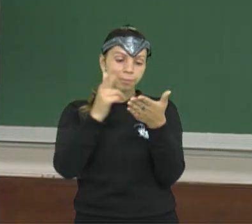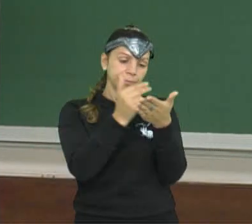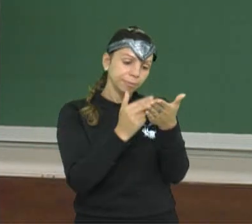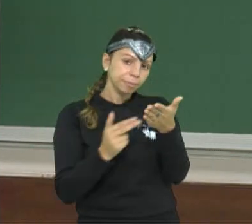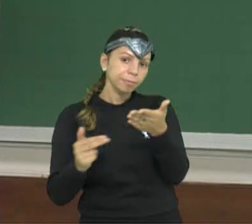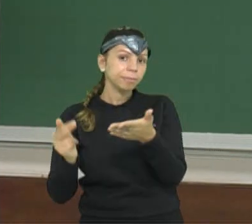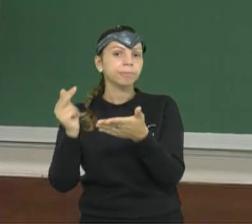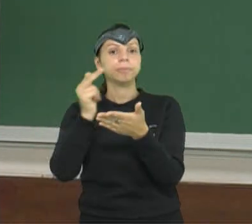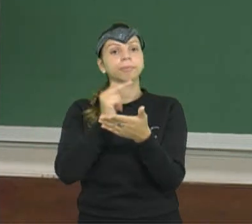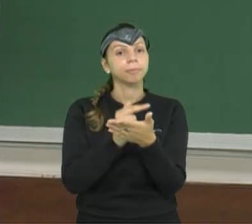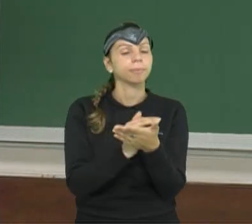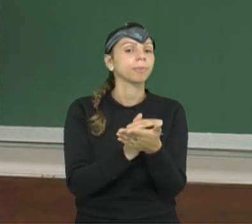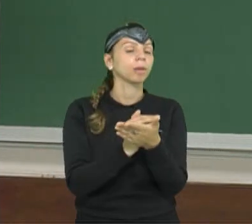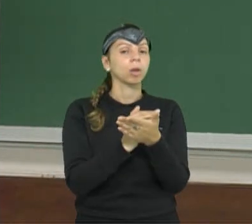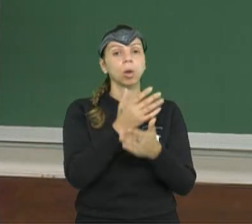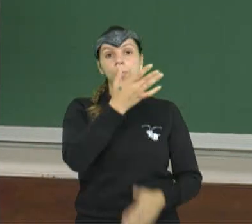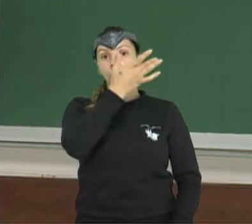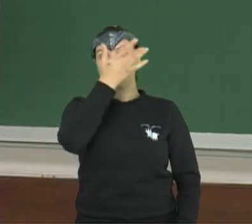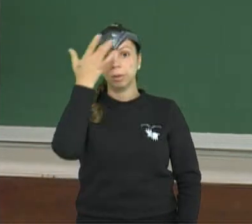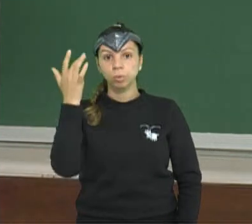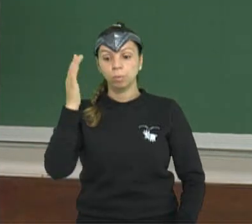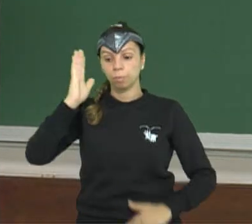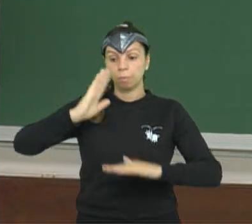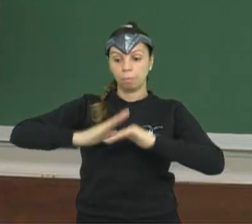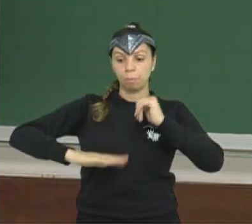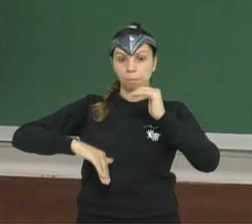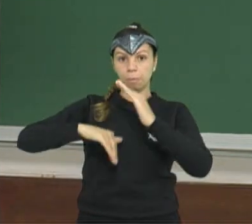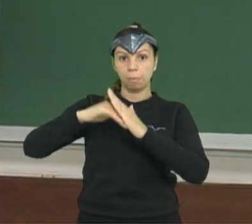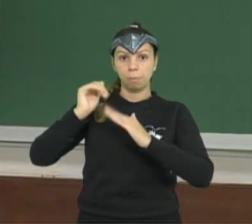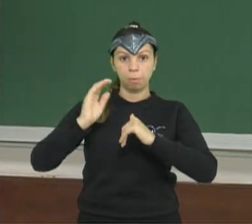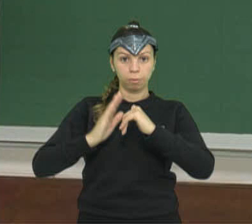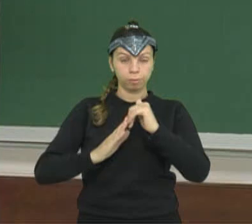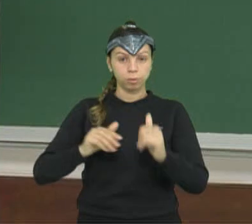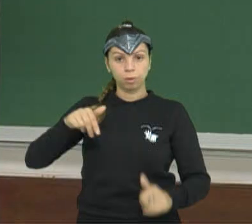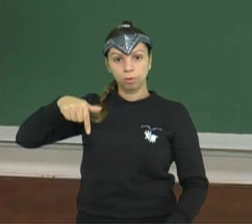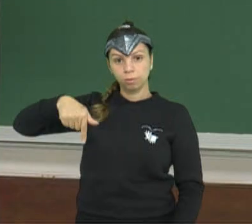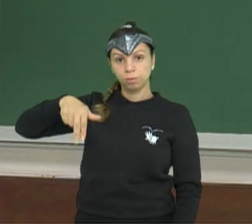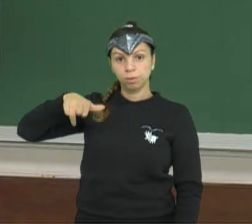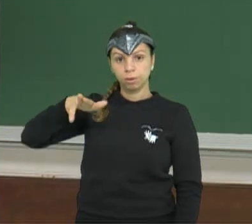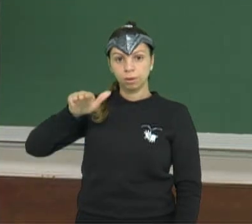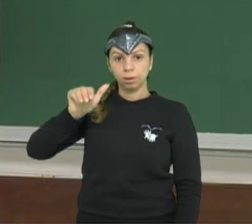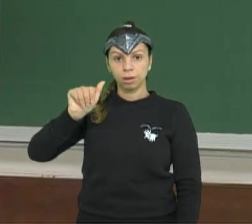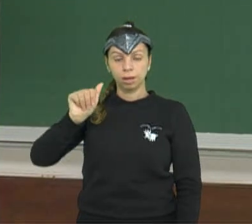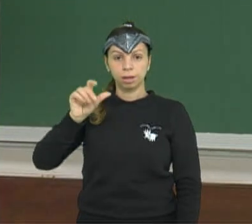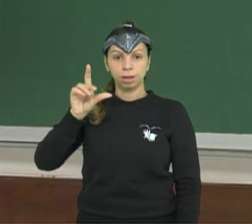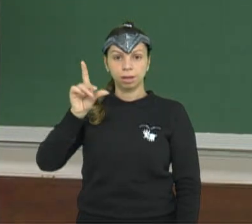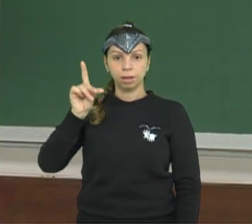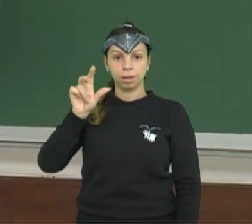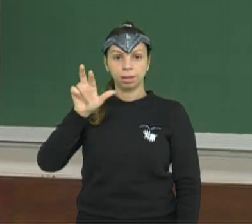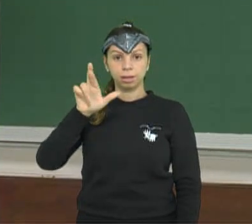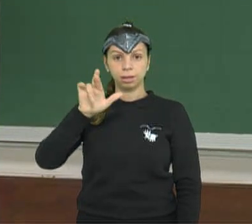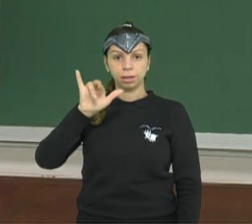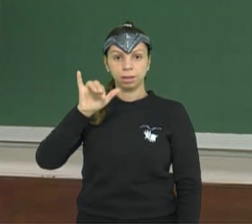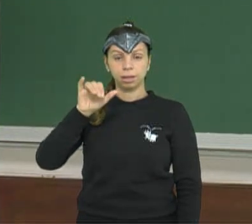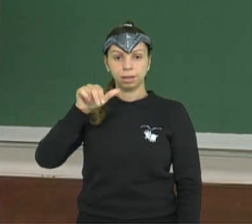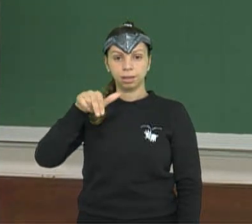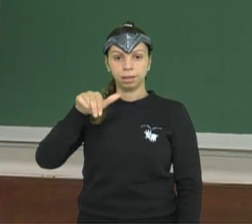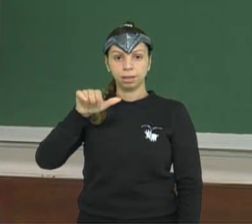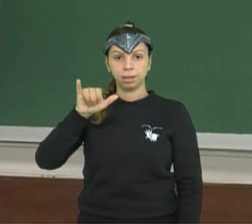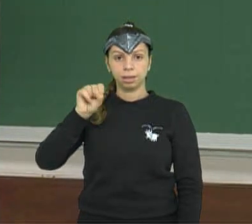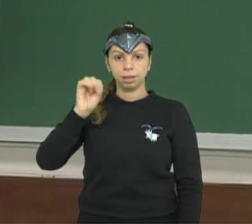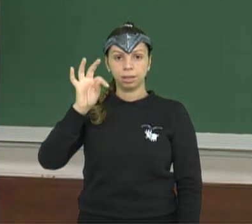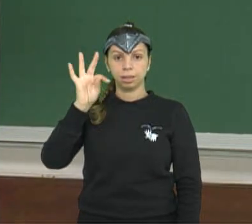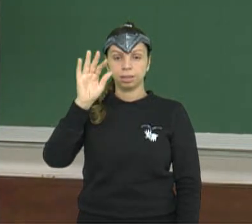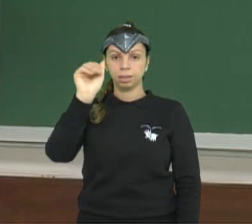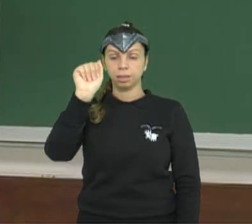desenhadas por um quadrinista ou então o cartunista, como eles são mais